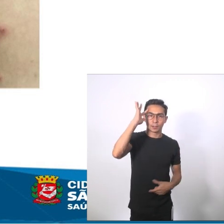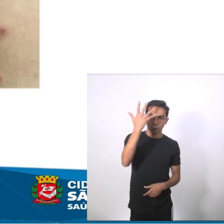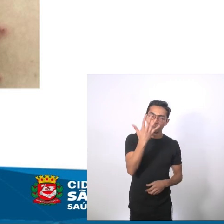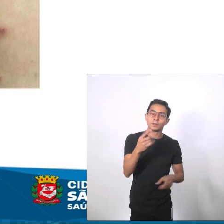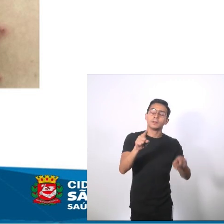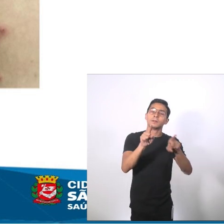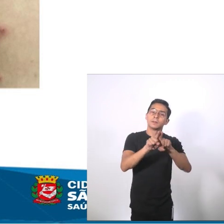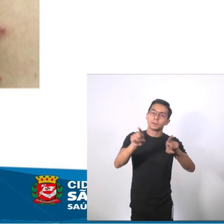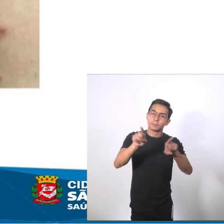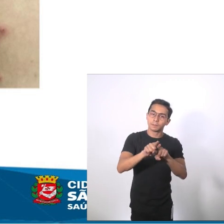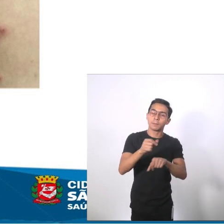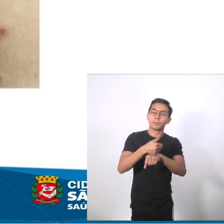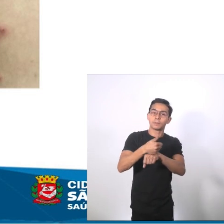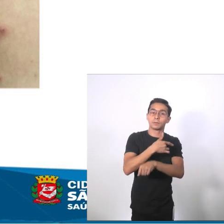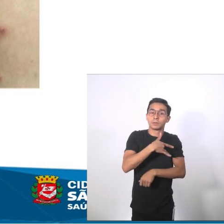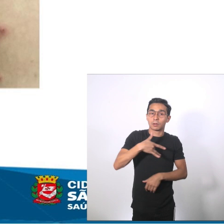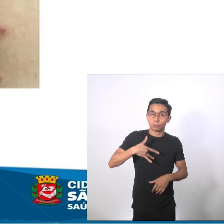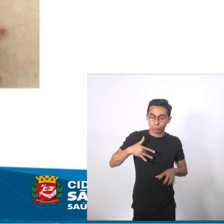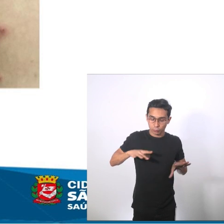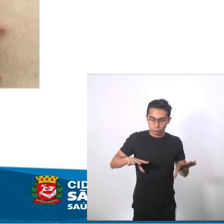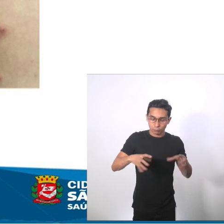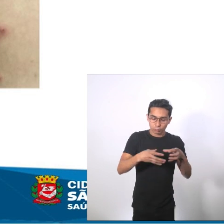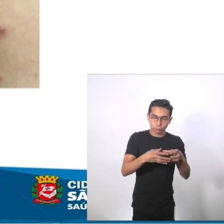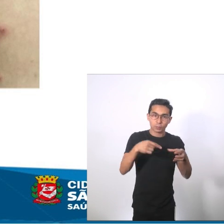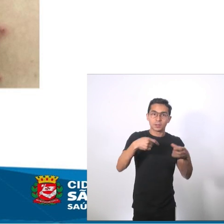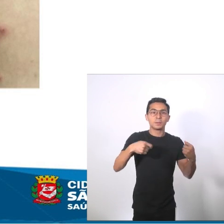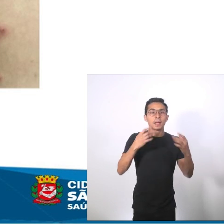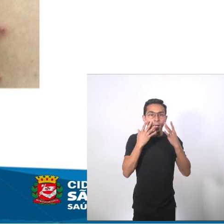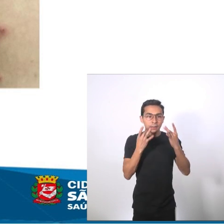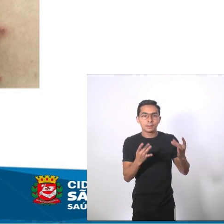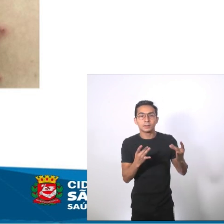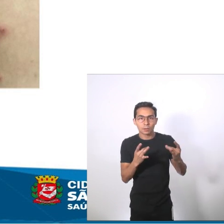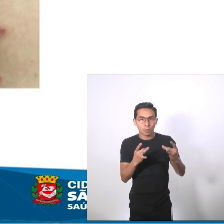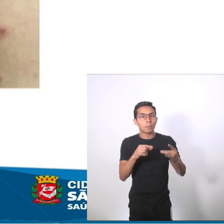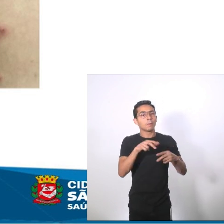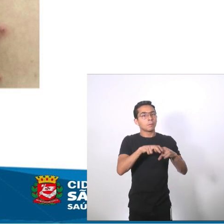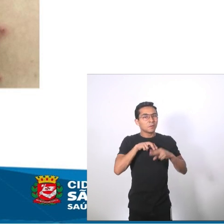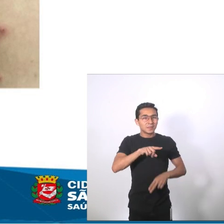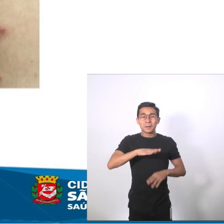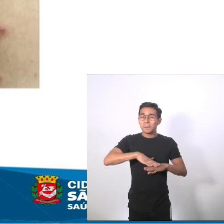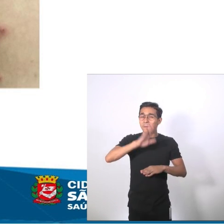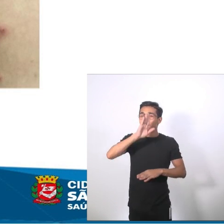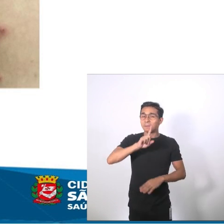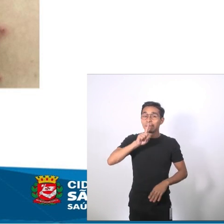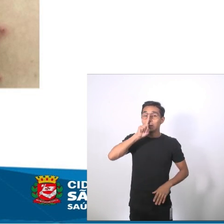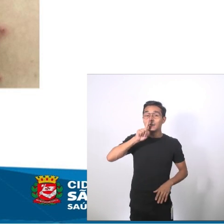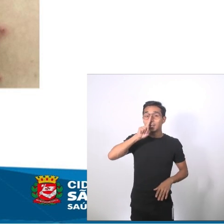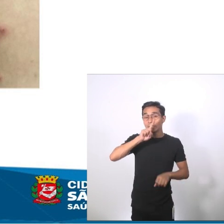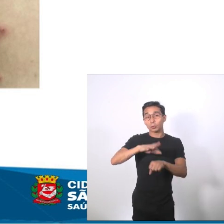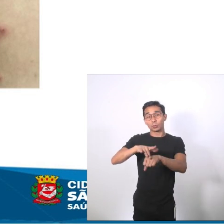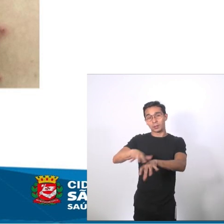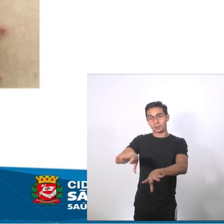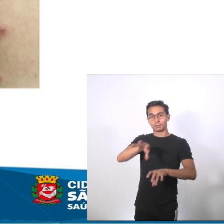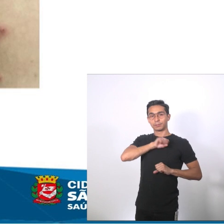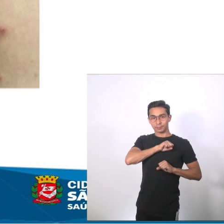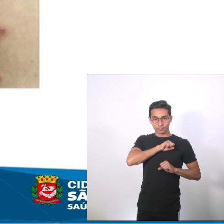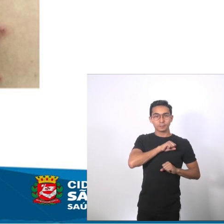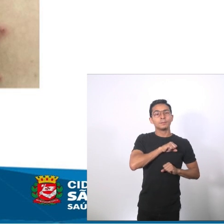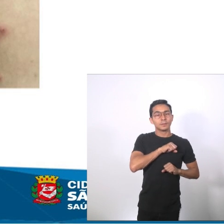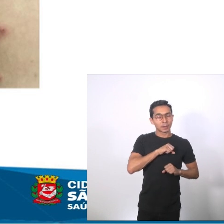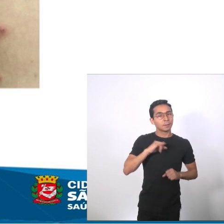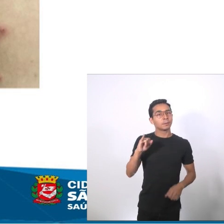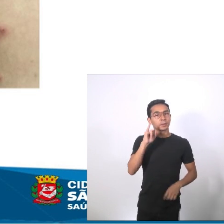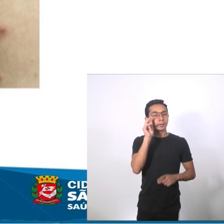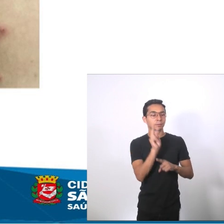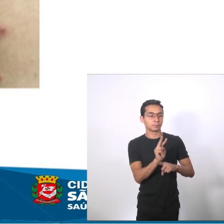vigilância também entre os profissionais de saúde que podem estar potencialmente expostos aos pacientes também é primordial. E nós